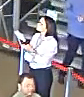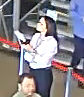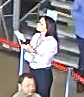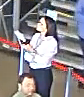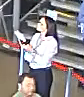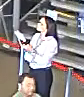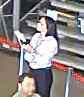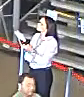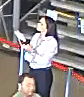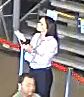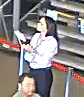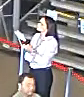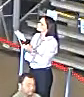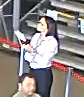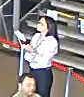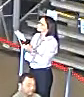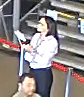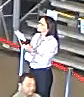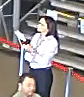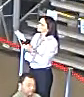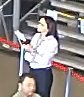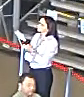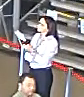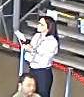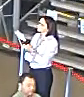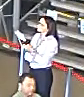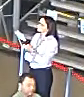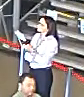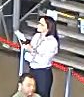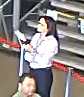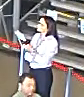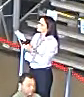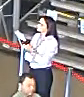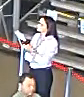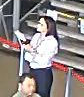é diginidade não quase esbarrando no